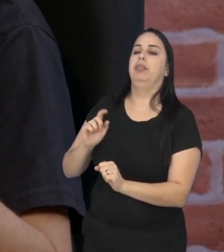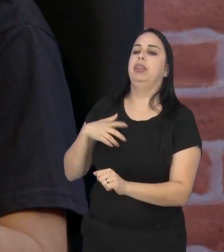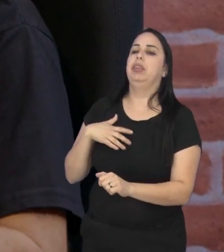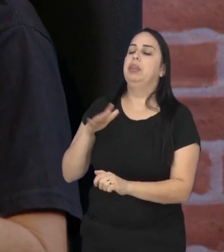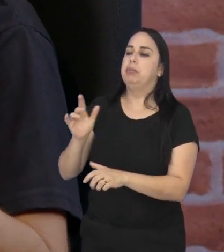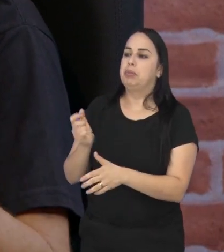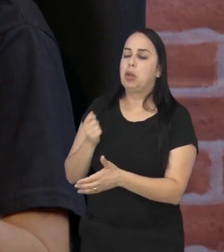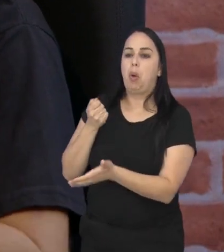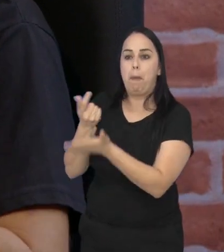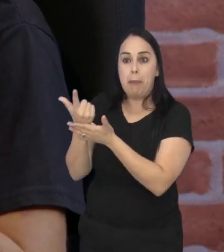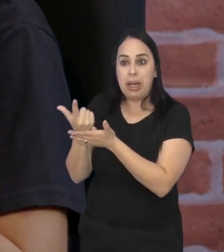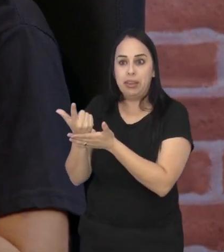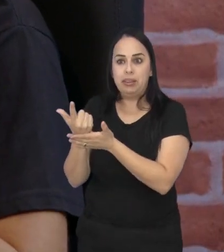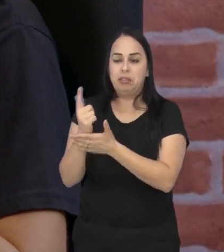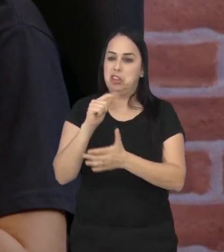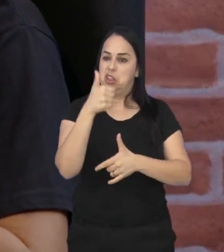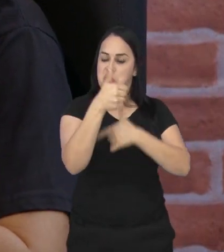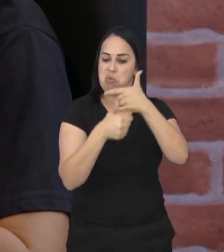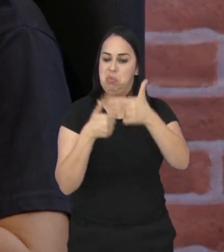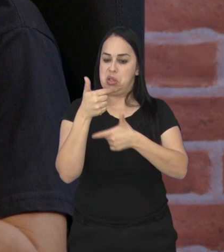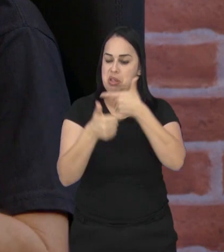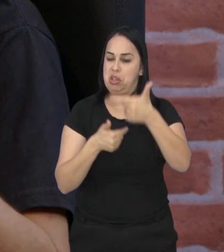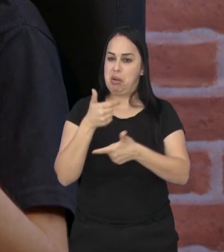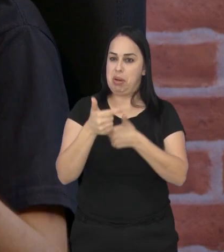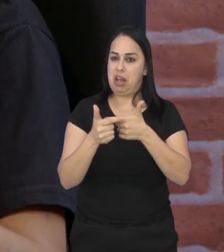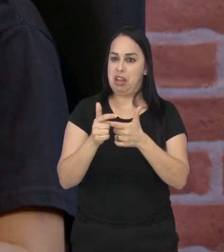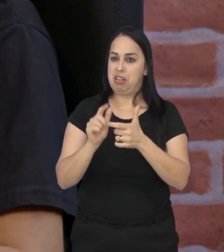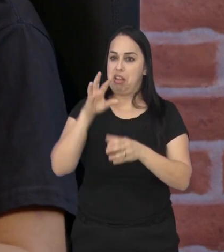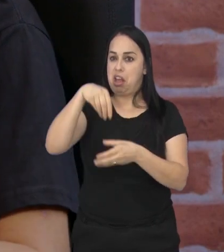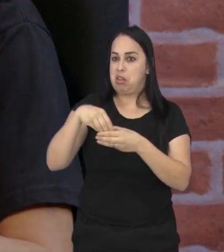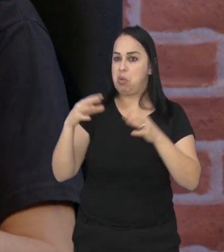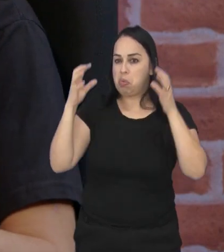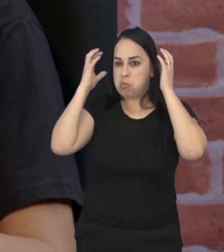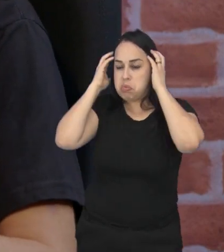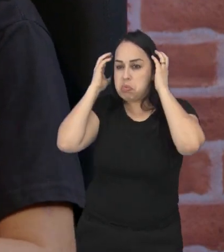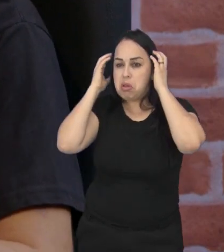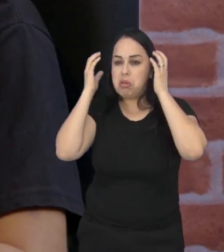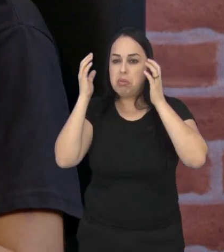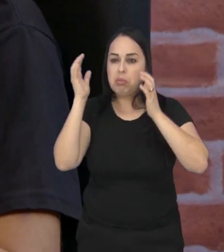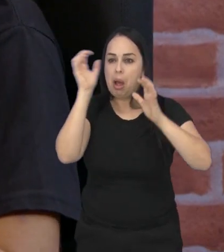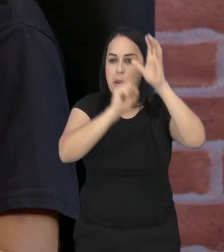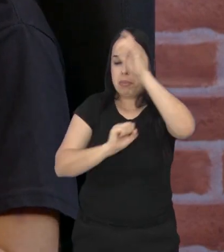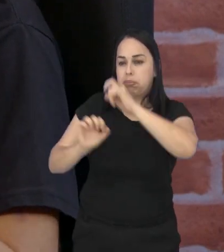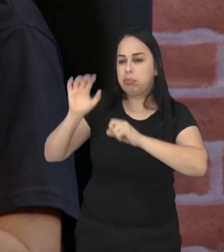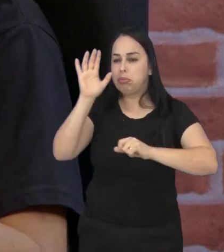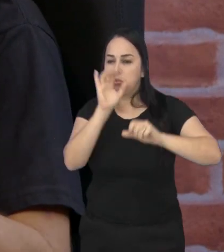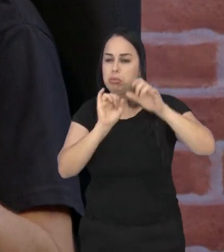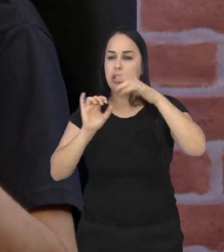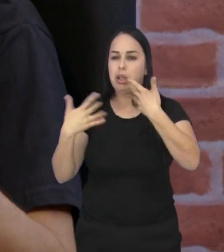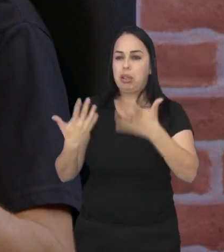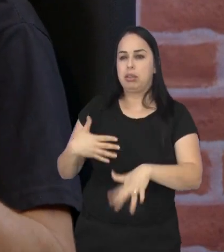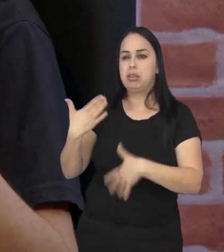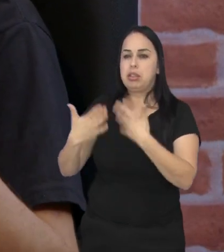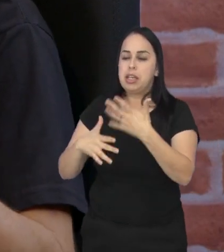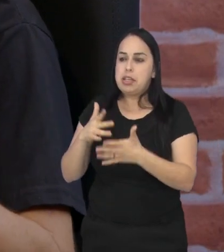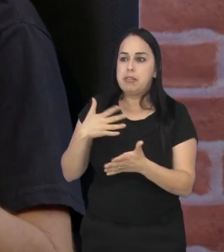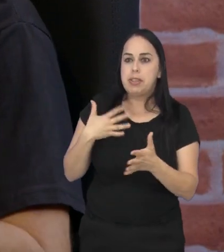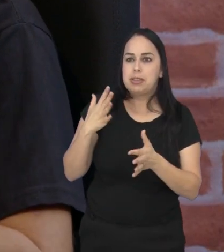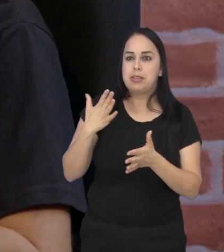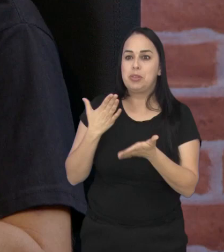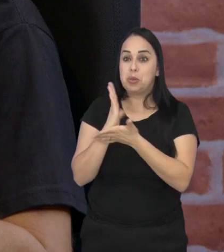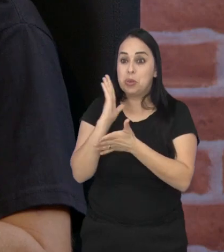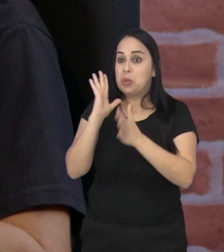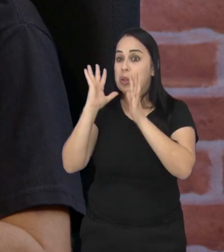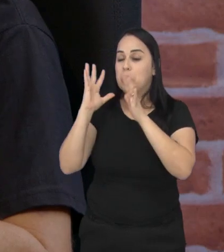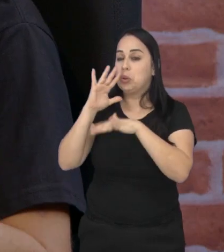comecei a trabalhar. Eu vou trabalhar com música, eu vou dar certo. Eu comecei a trabalhar no estúdio de aprendiz. E aí comecei a fazer e dar certo, e